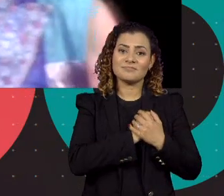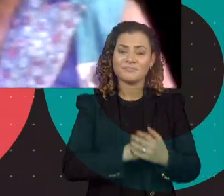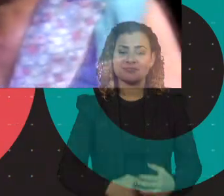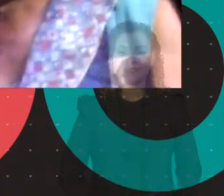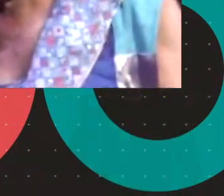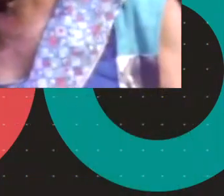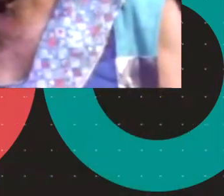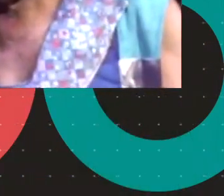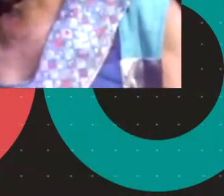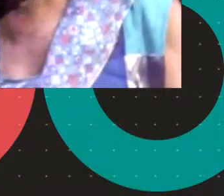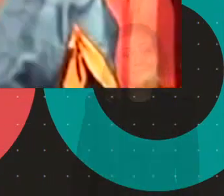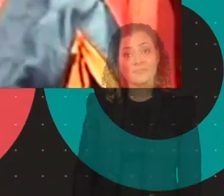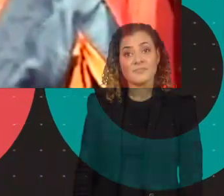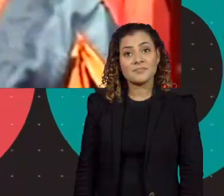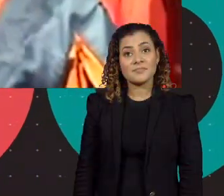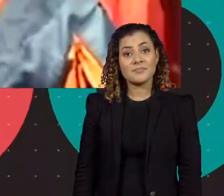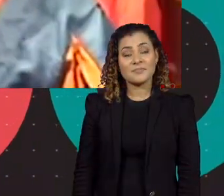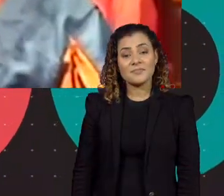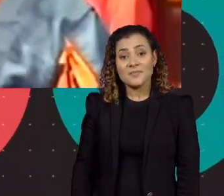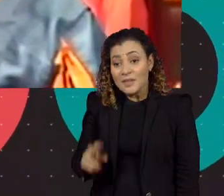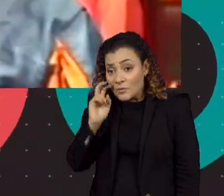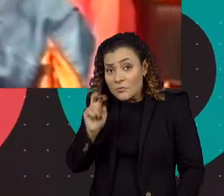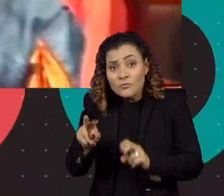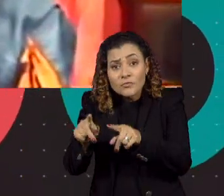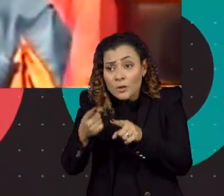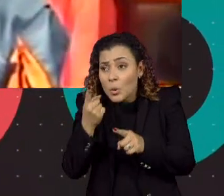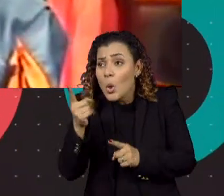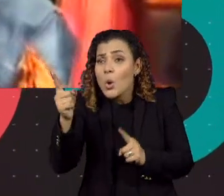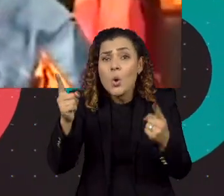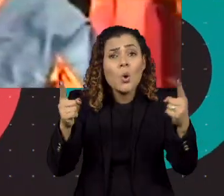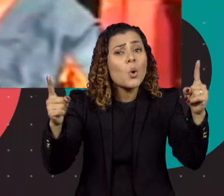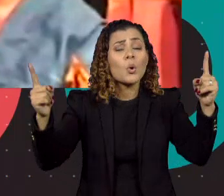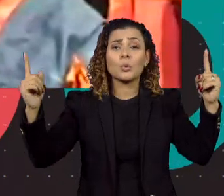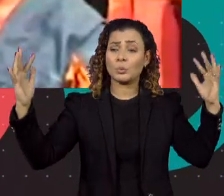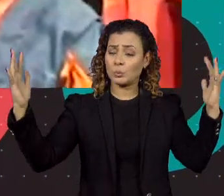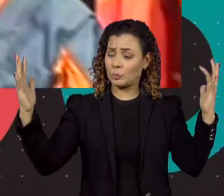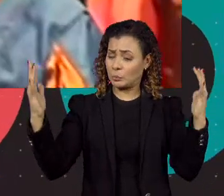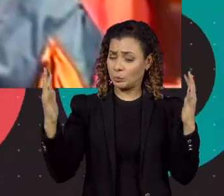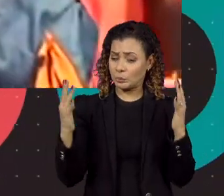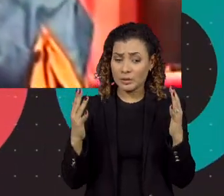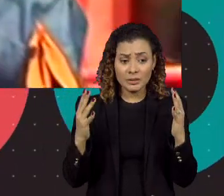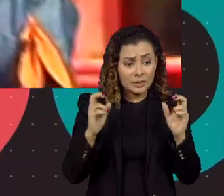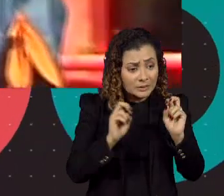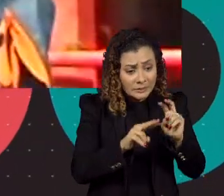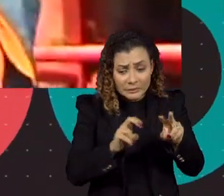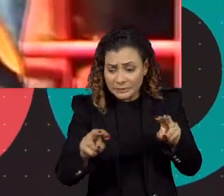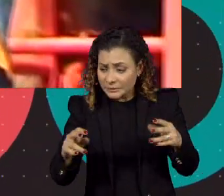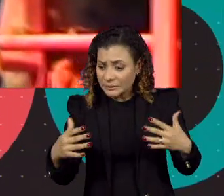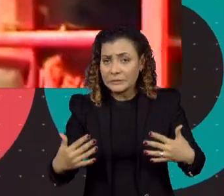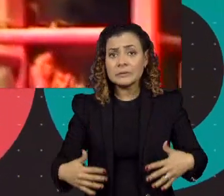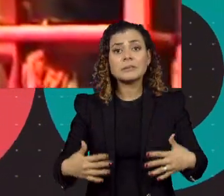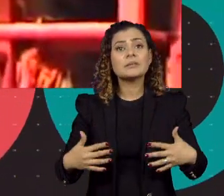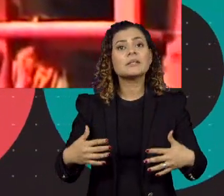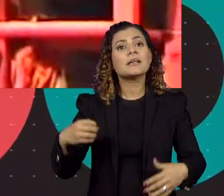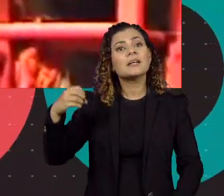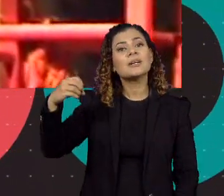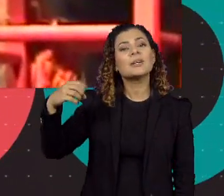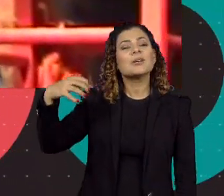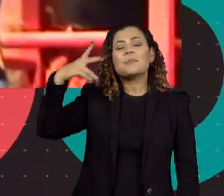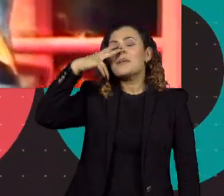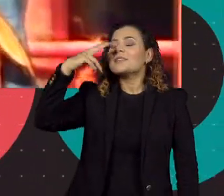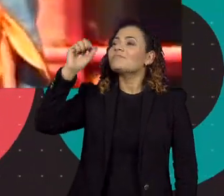É um fio que vem de longe, borda todos os pontos, em cruz e em